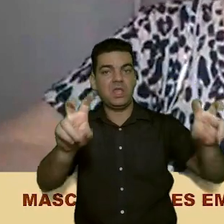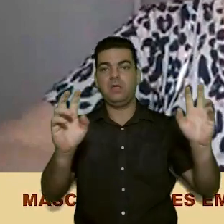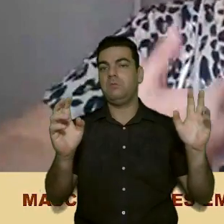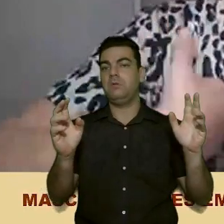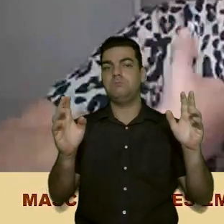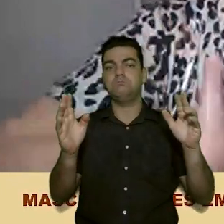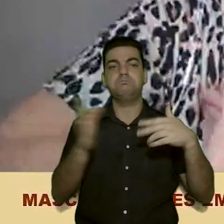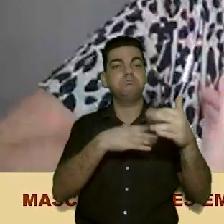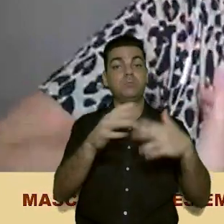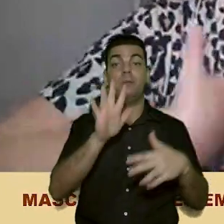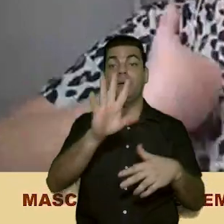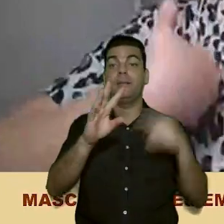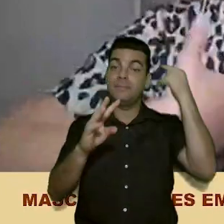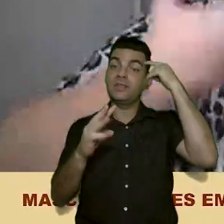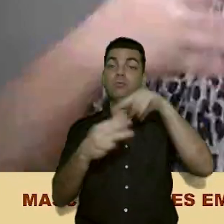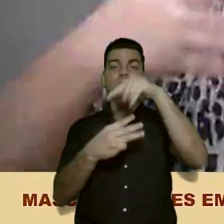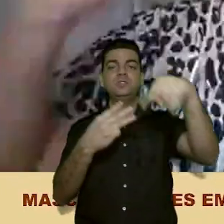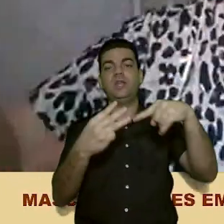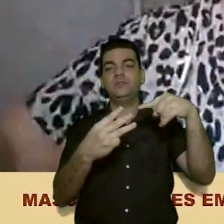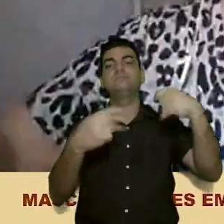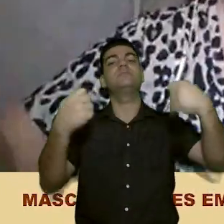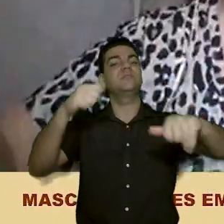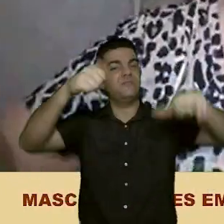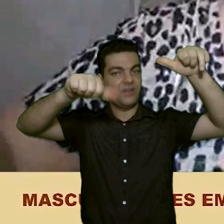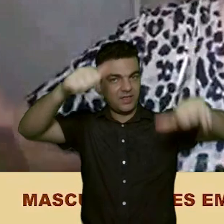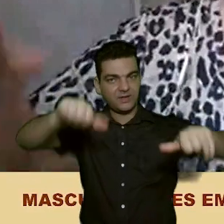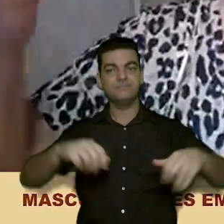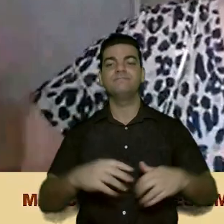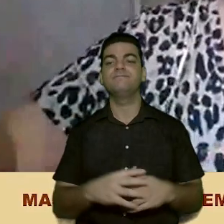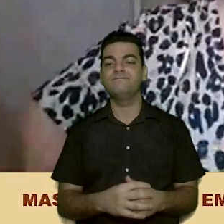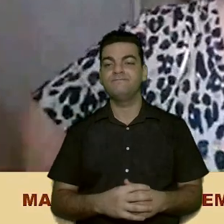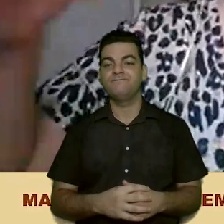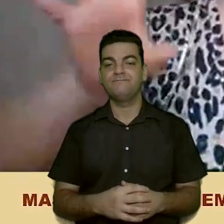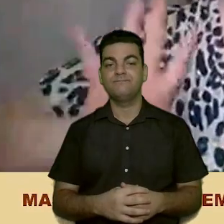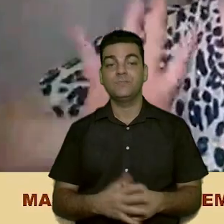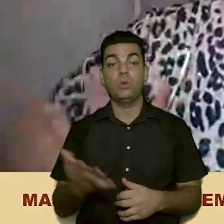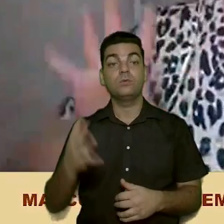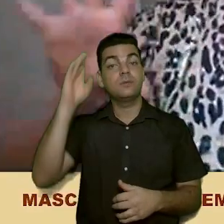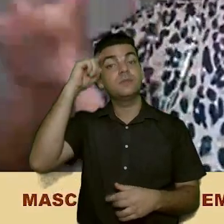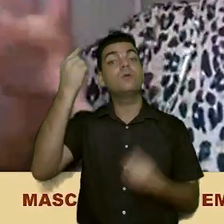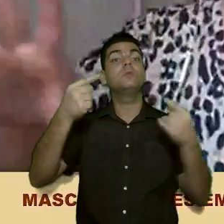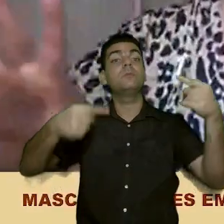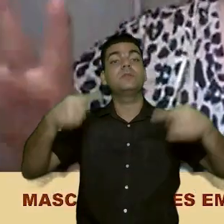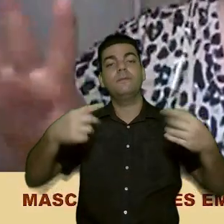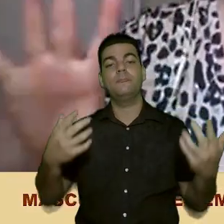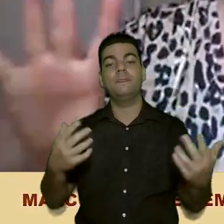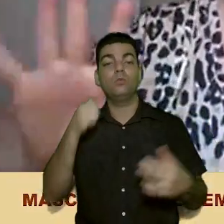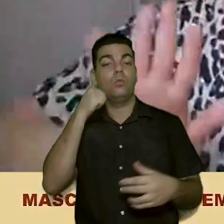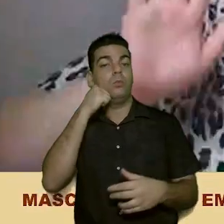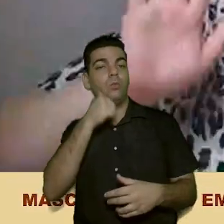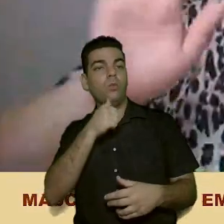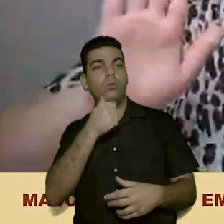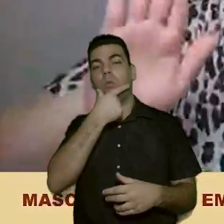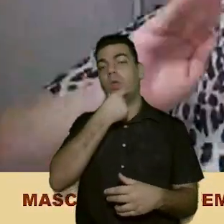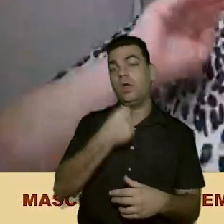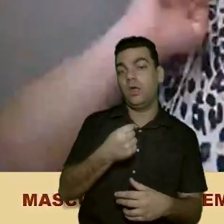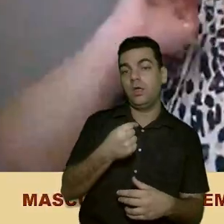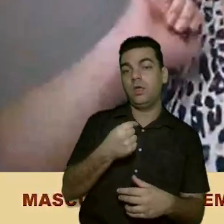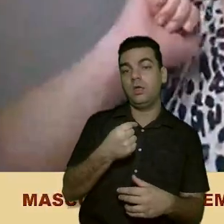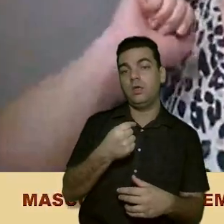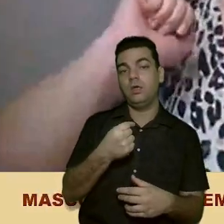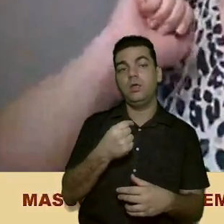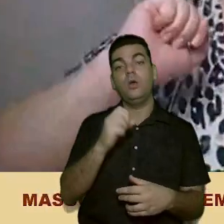social. Hoje, para mim, não tem como analisar uma situação, por exemplo, sem olhar para esses marcadores. Eu não vejo mais